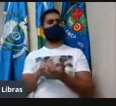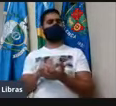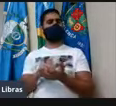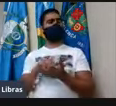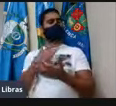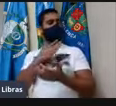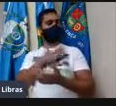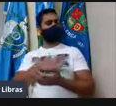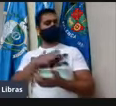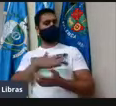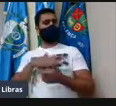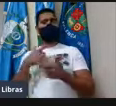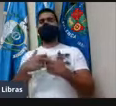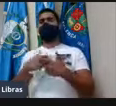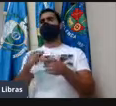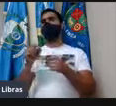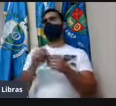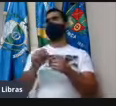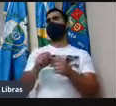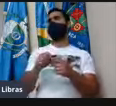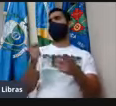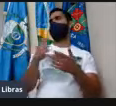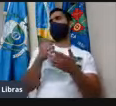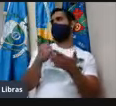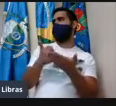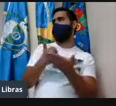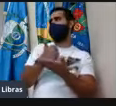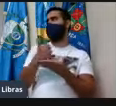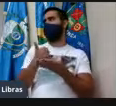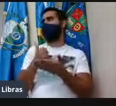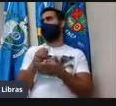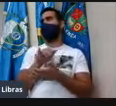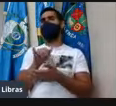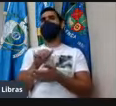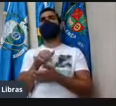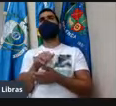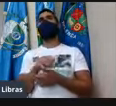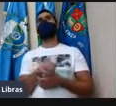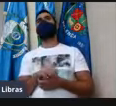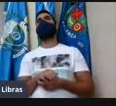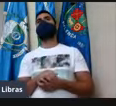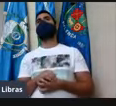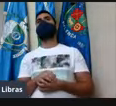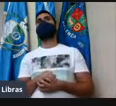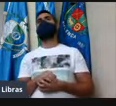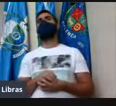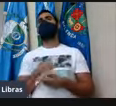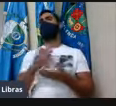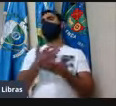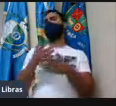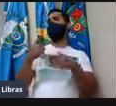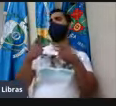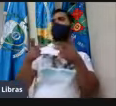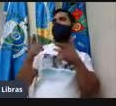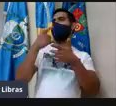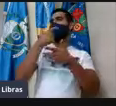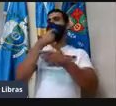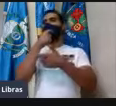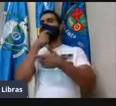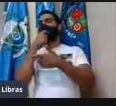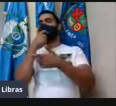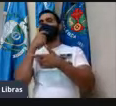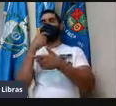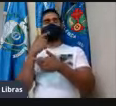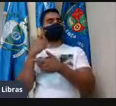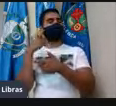Botar o pé no chão, porque a gente não está fazendo nem o beabá. Se a gente já quiser, nem fazendo beabá, começar a querer falar inglês, a gente vai